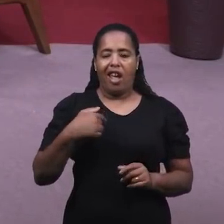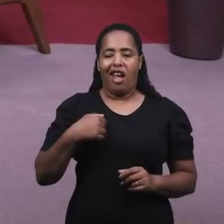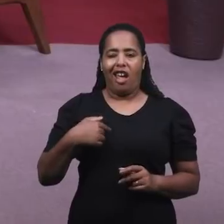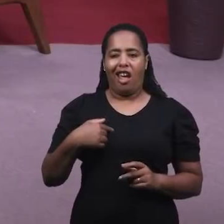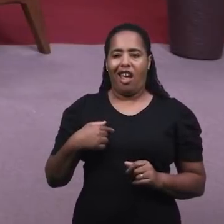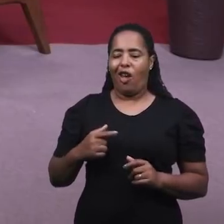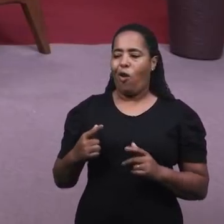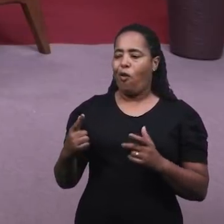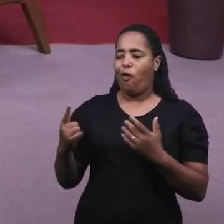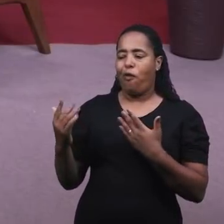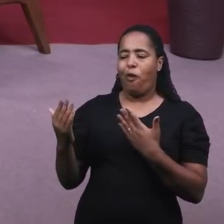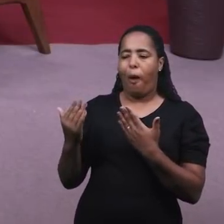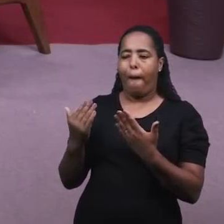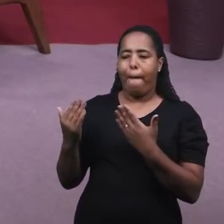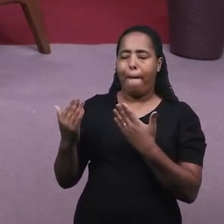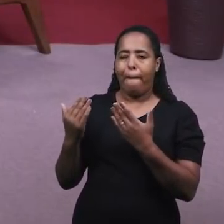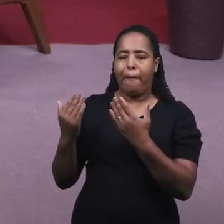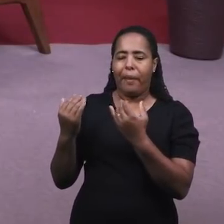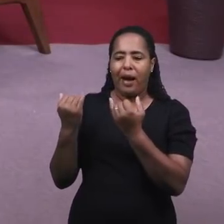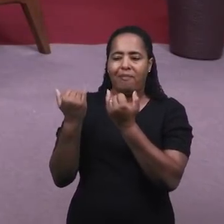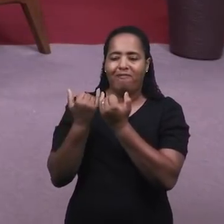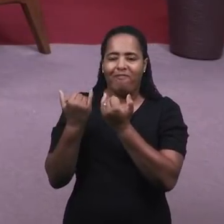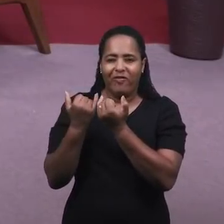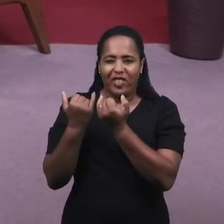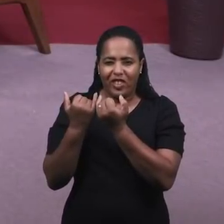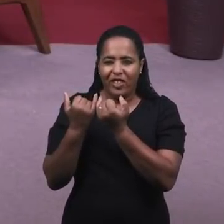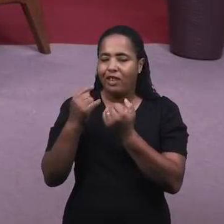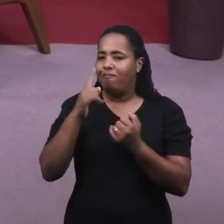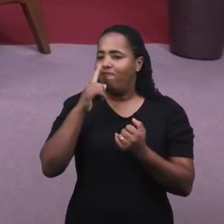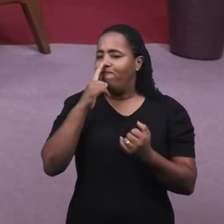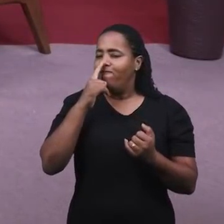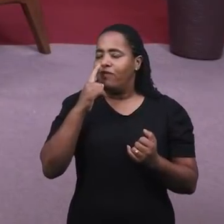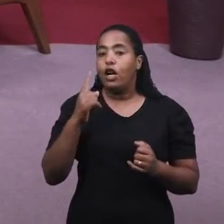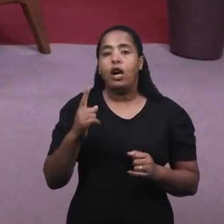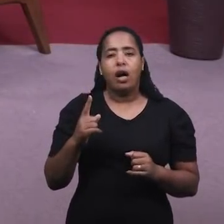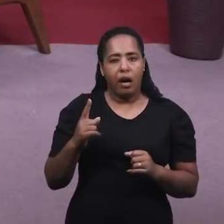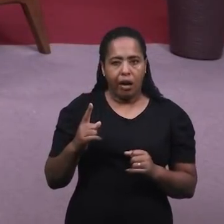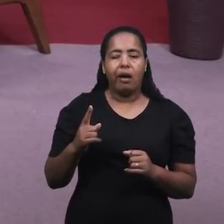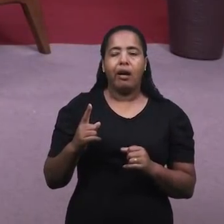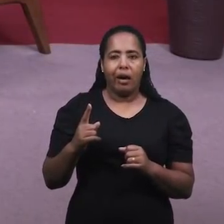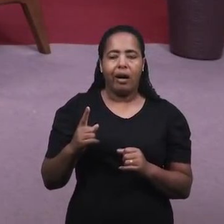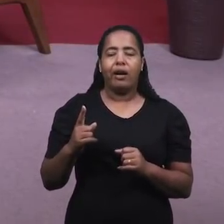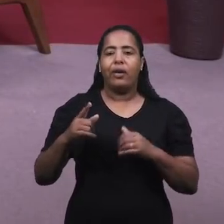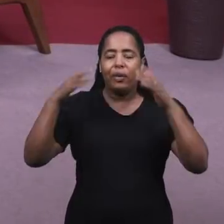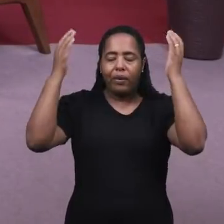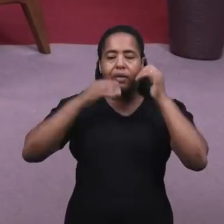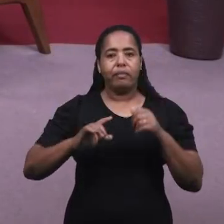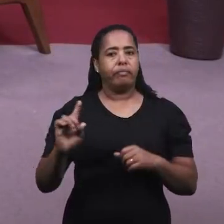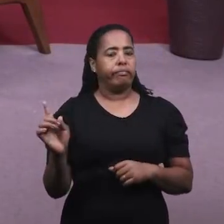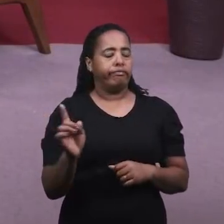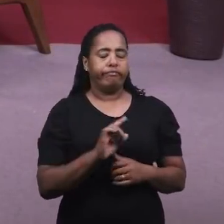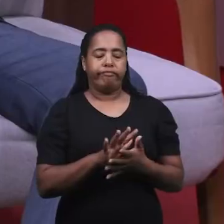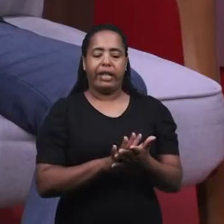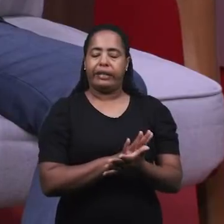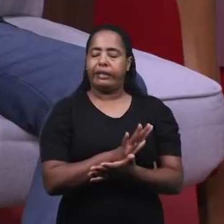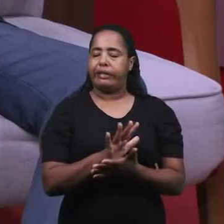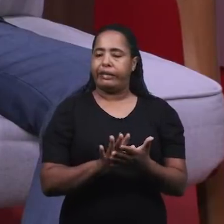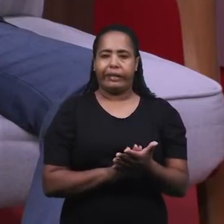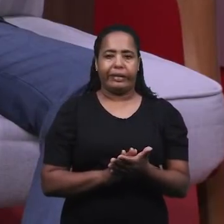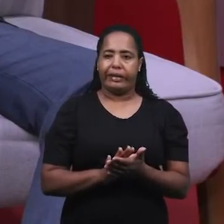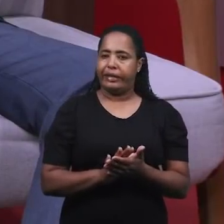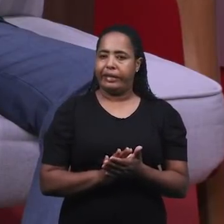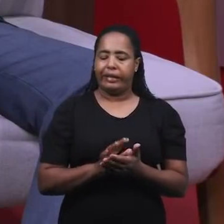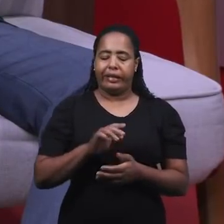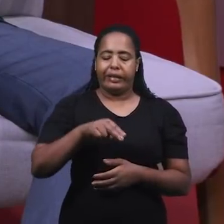situação boa com o rei. Mas ele não fez nada disso. Ao contrário, porque era tudo profético. Nabote